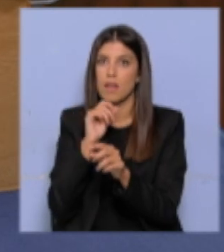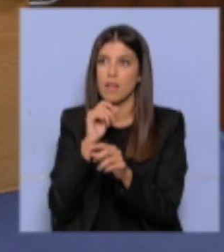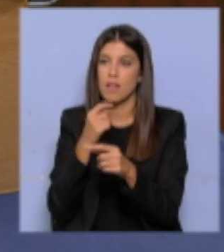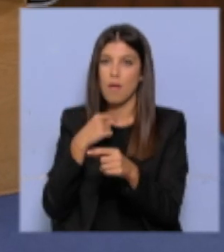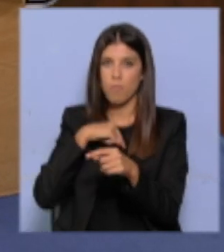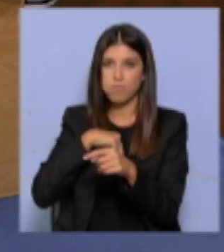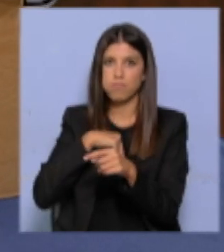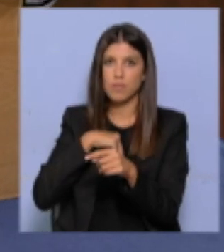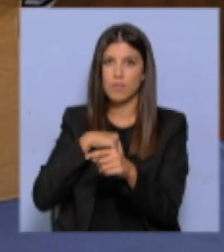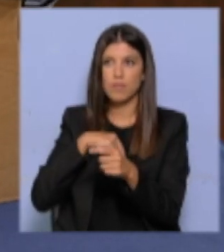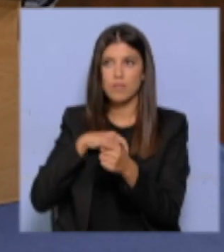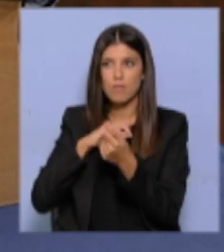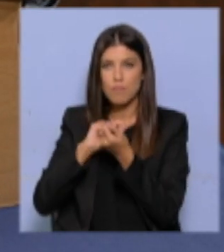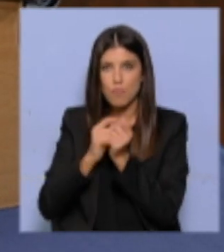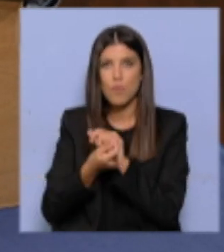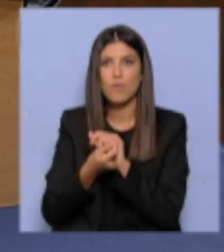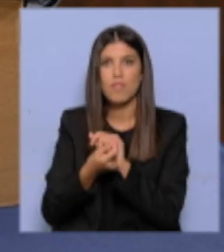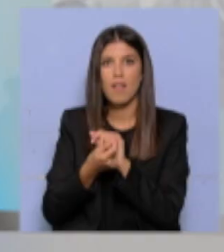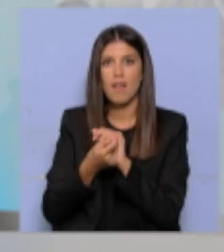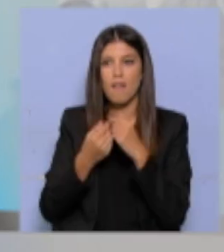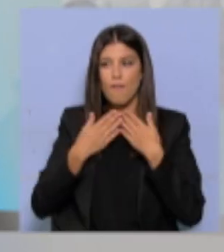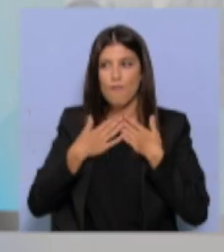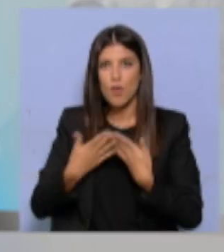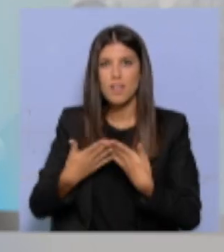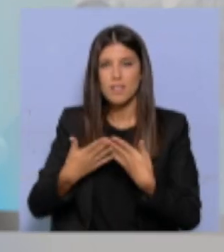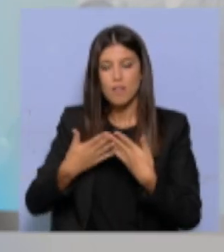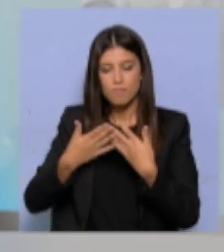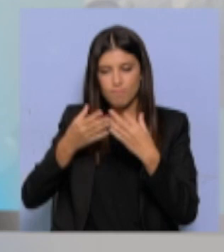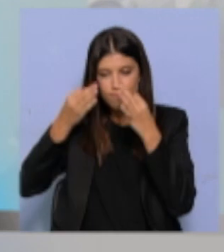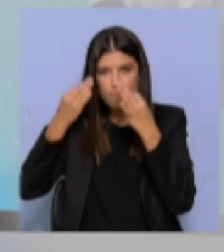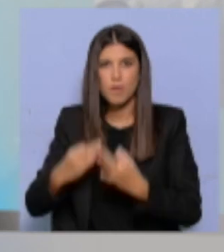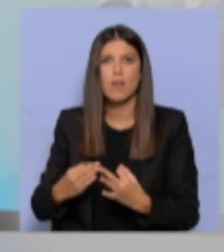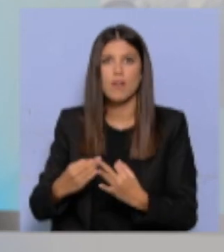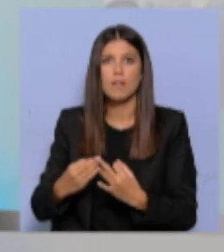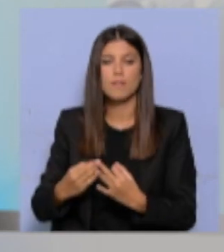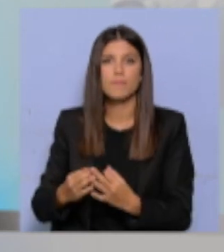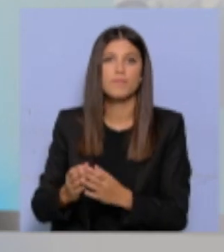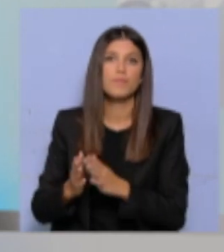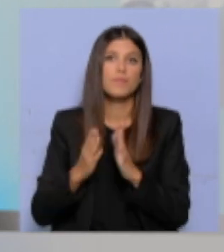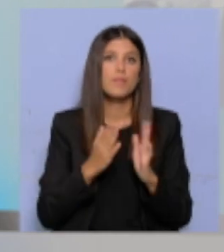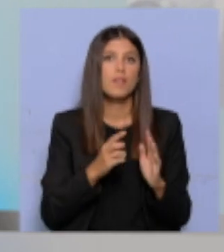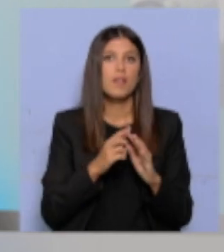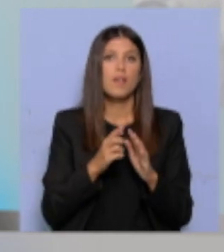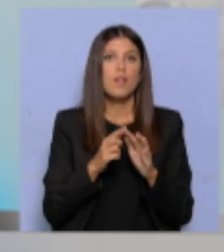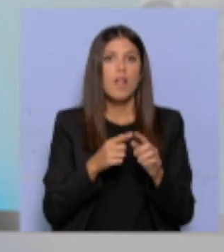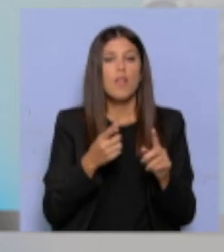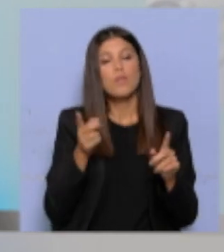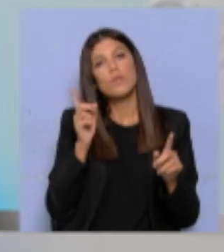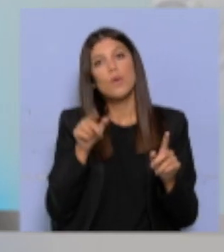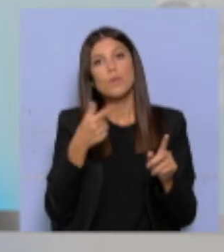novo estilo de vocação. Outro ponto fulcral neste tema é o